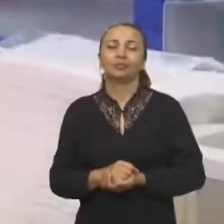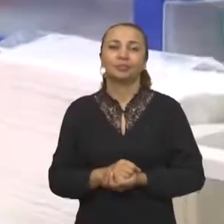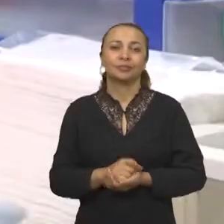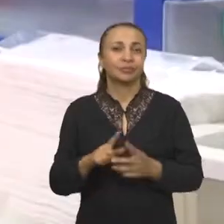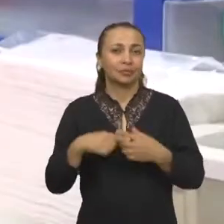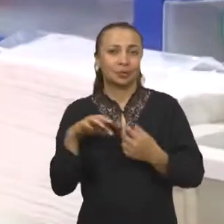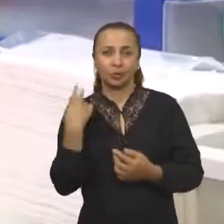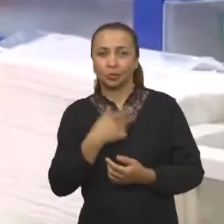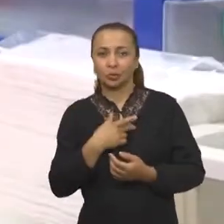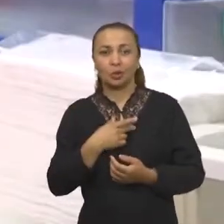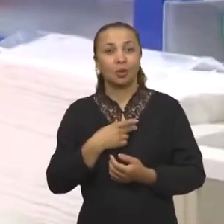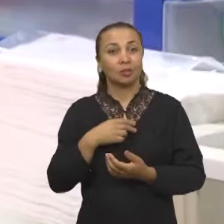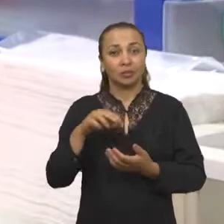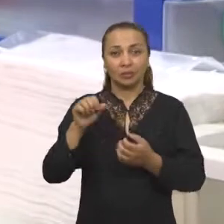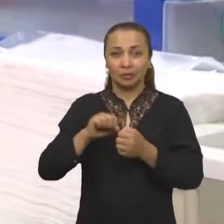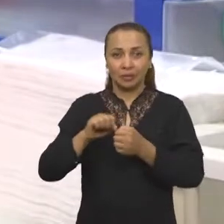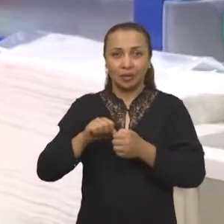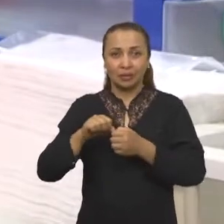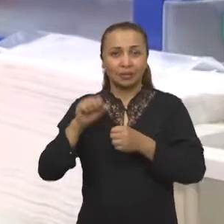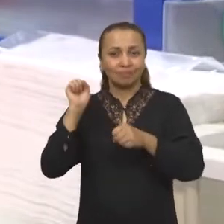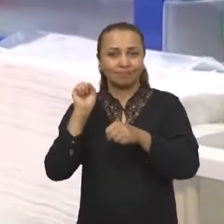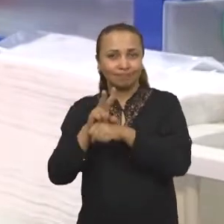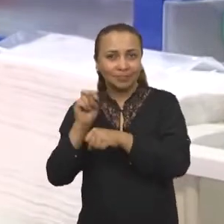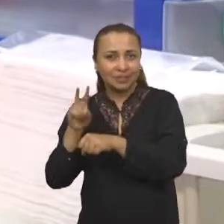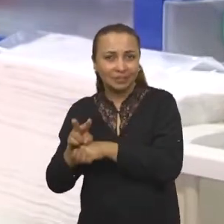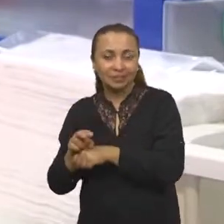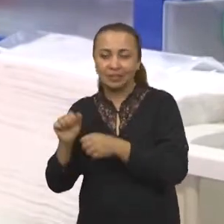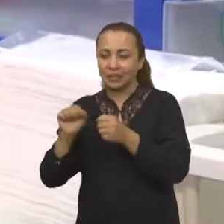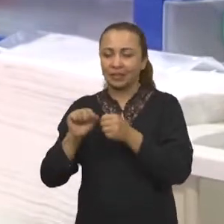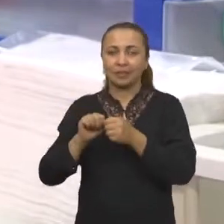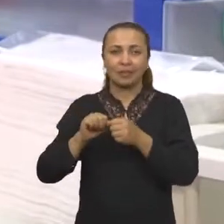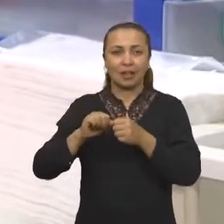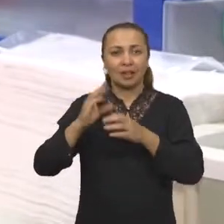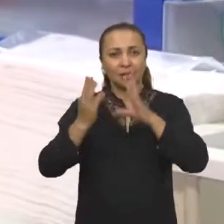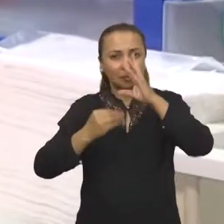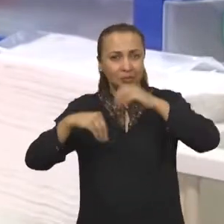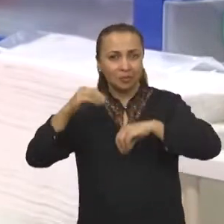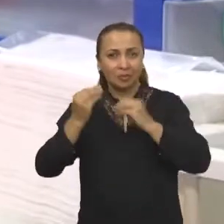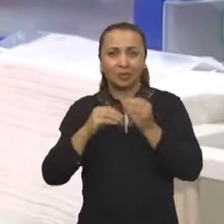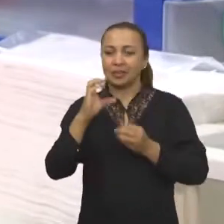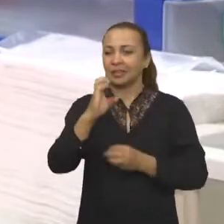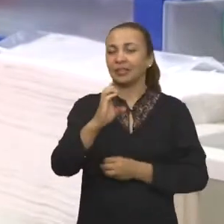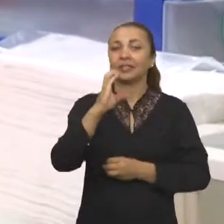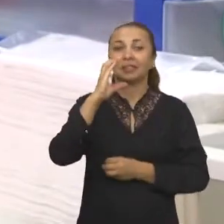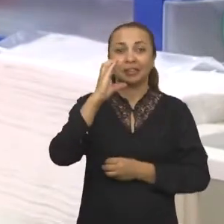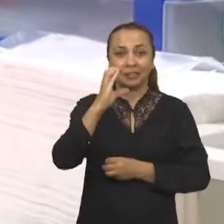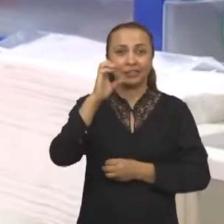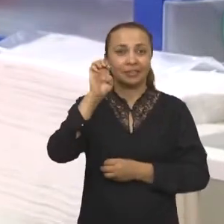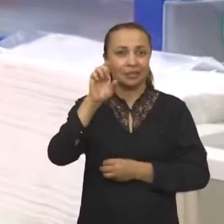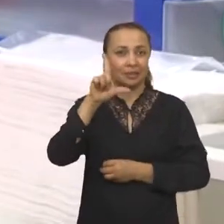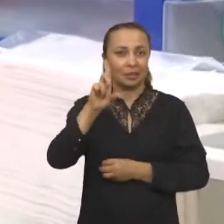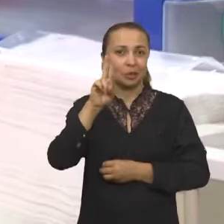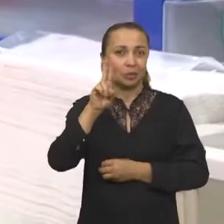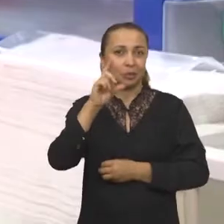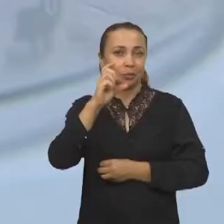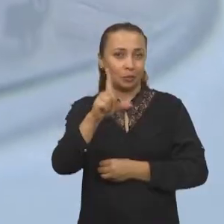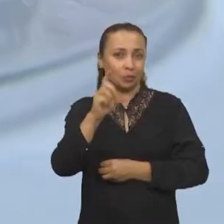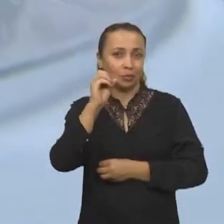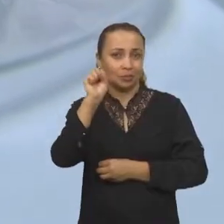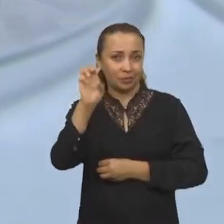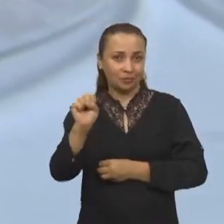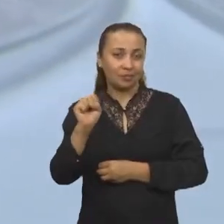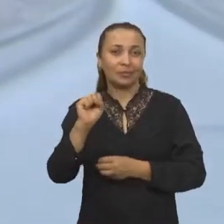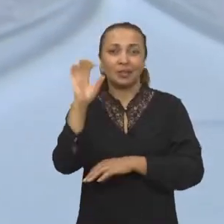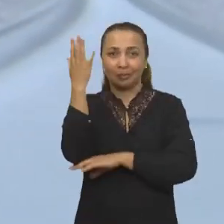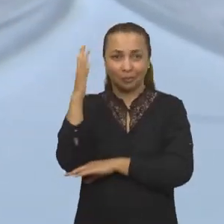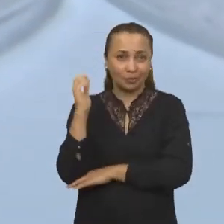cicatrização. A gente cultiva essa bactéria que ela produz esse metabólito, que é a celulose, é uma celulose mais pura que a celulose vegetal. Então a